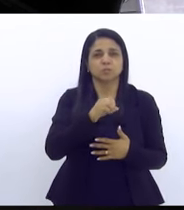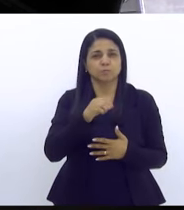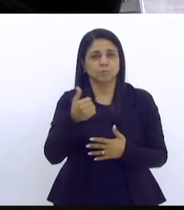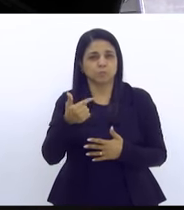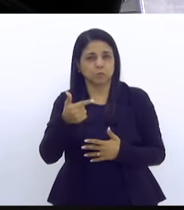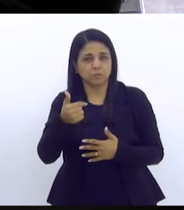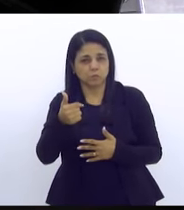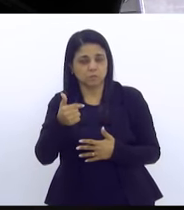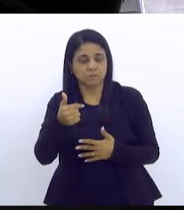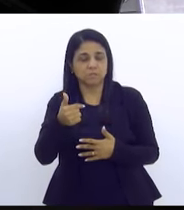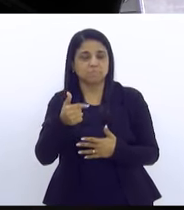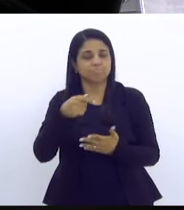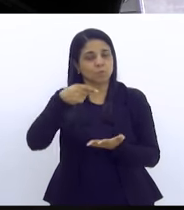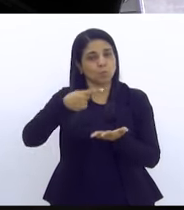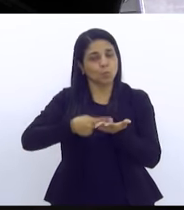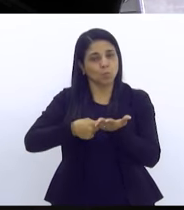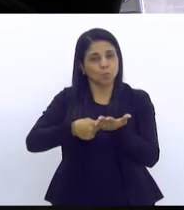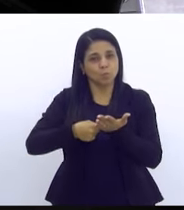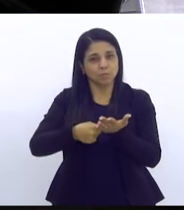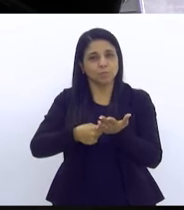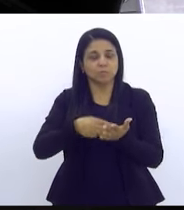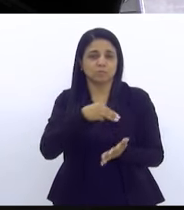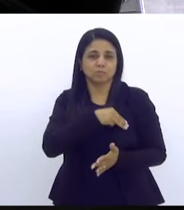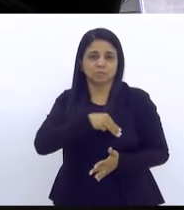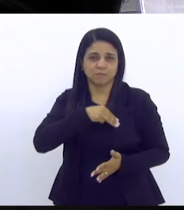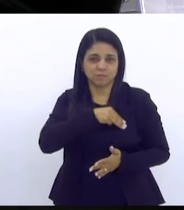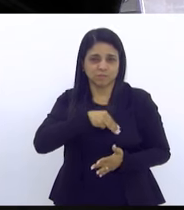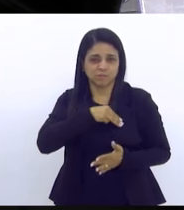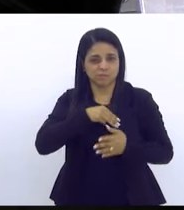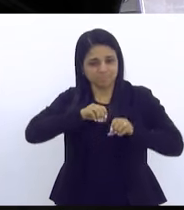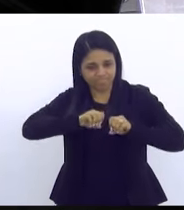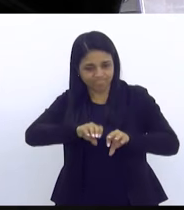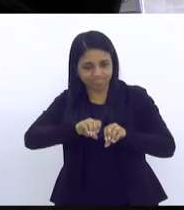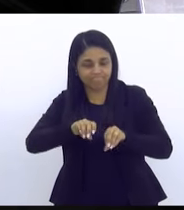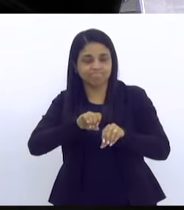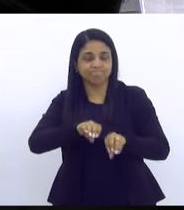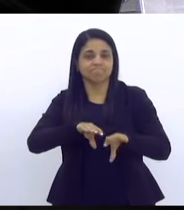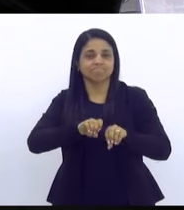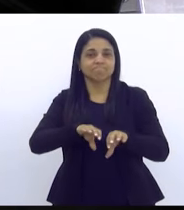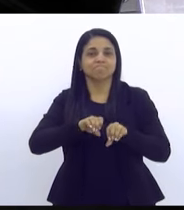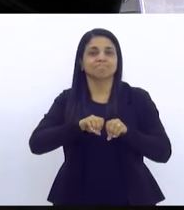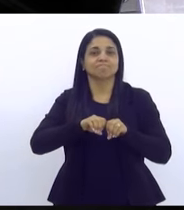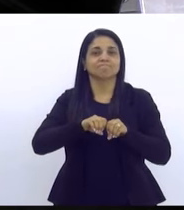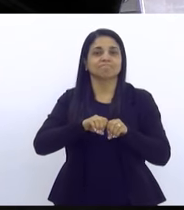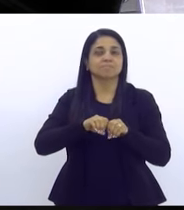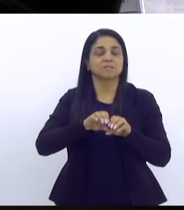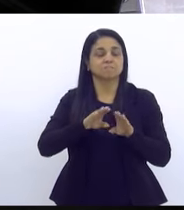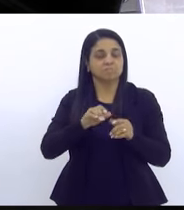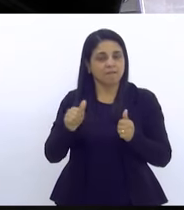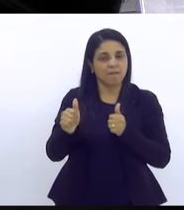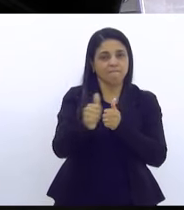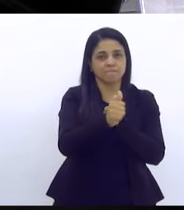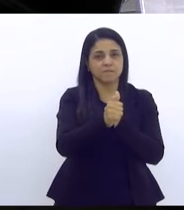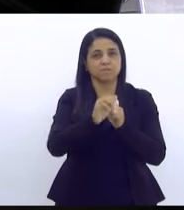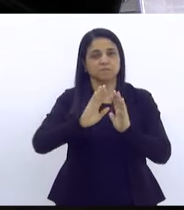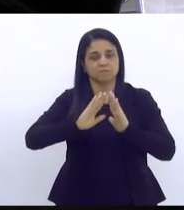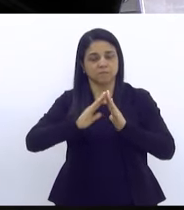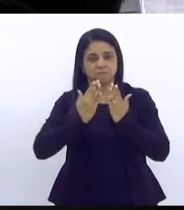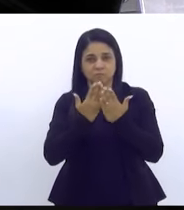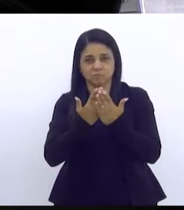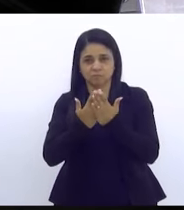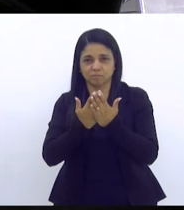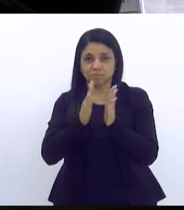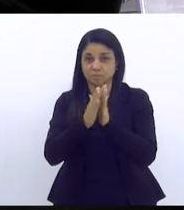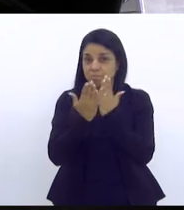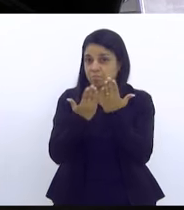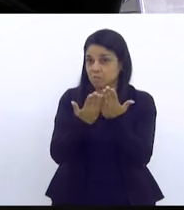2012, cumprindo esse ministério de ser educadora, de estar à frente da Escola Bíblica Dominical,